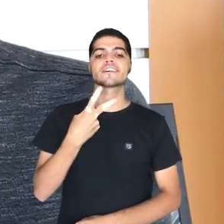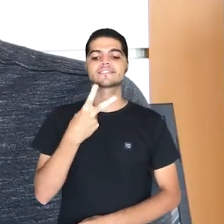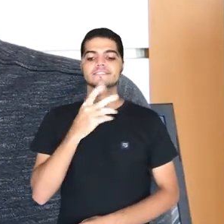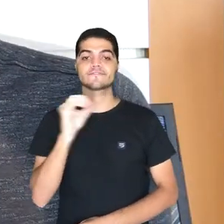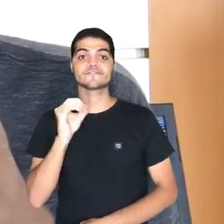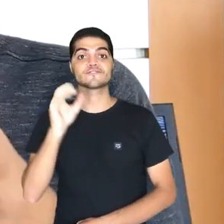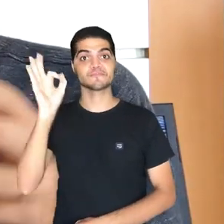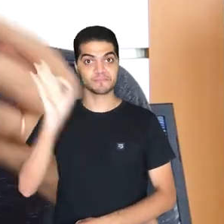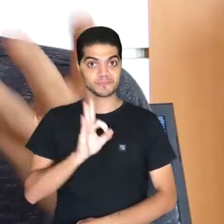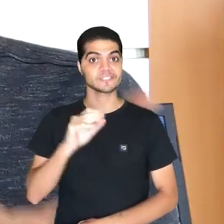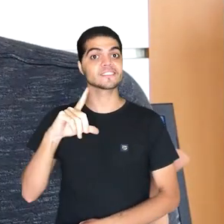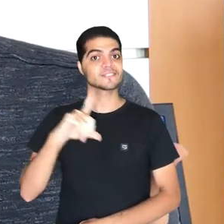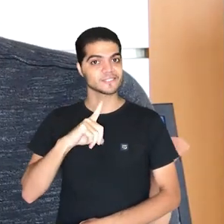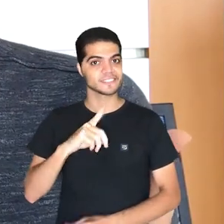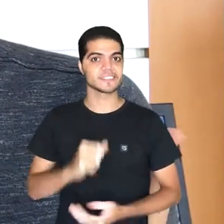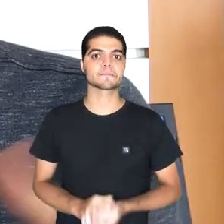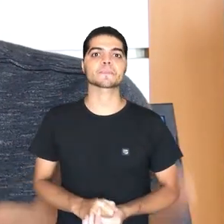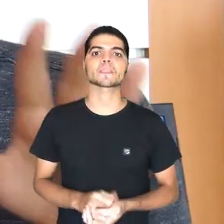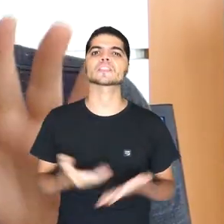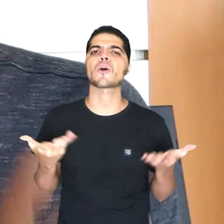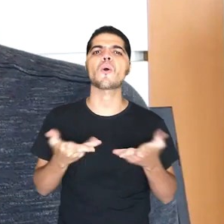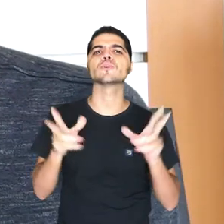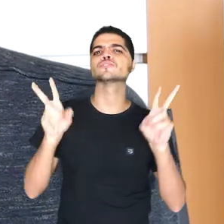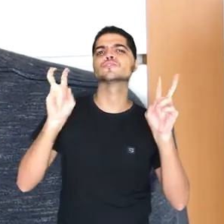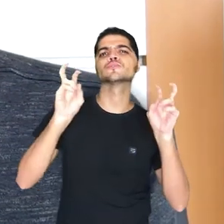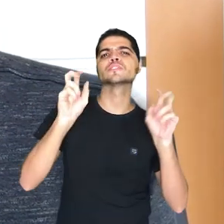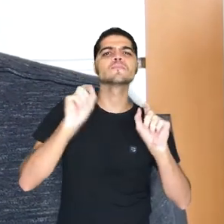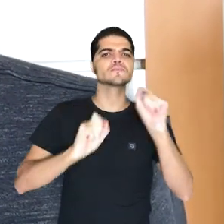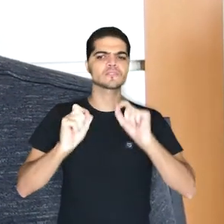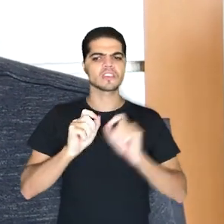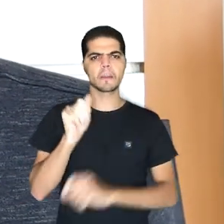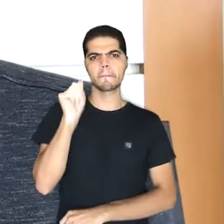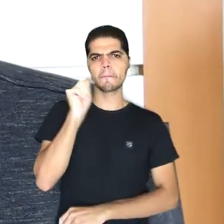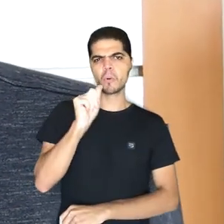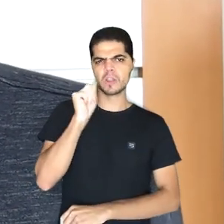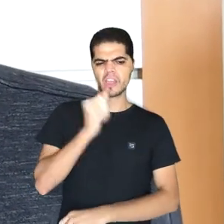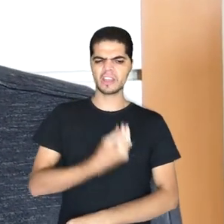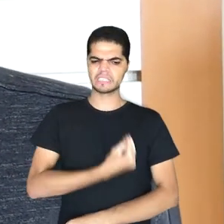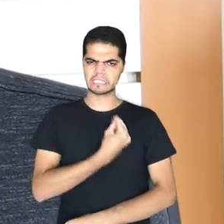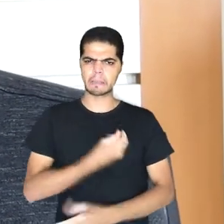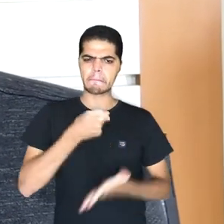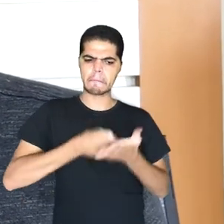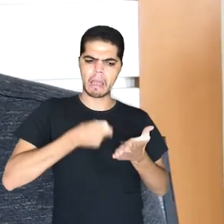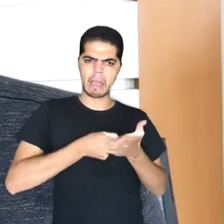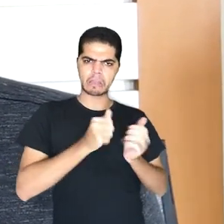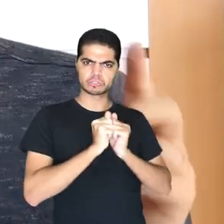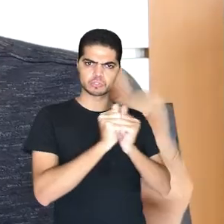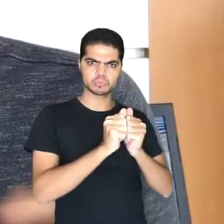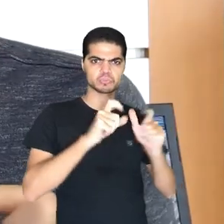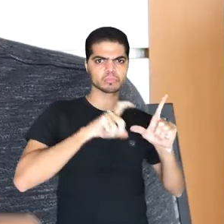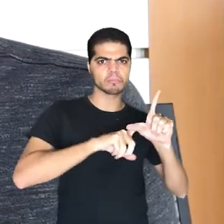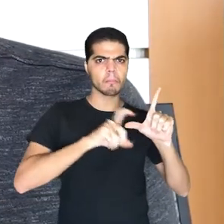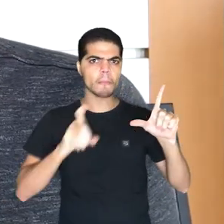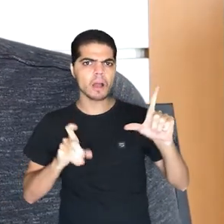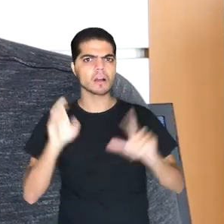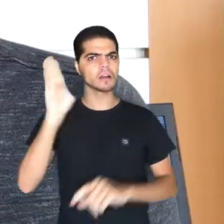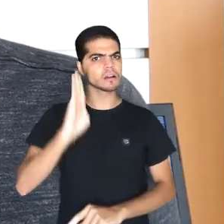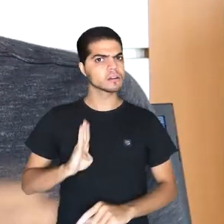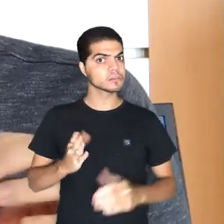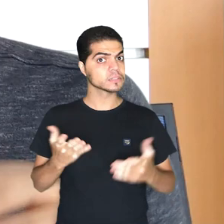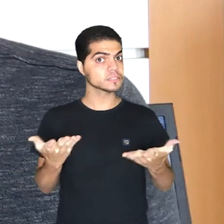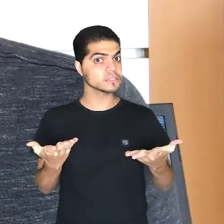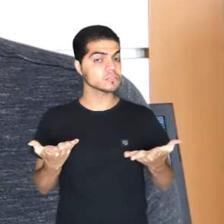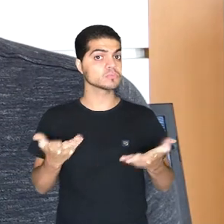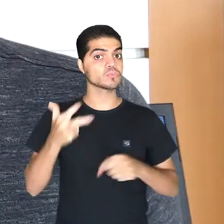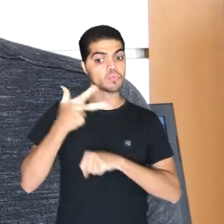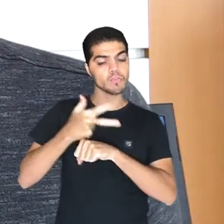20% de desconto. Bom, mas vamos voltar para o nosso tema de hoje. Afinal de contas, mulheres participaram da independência do Brasil? Como eu falei no primeiro